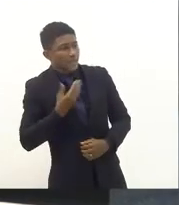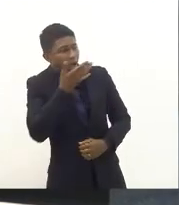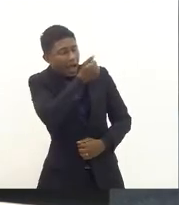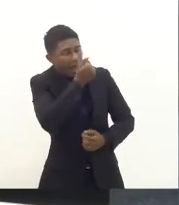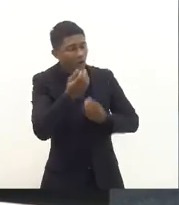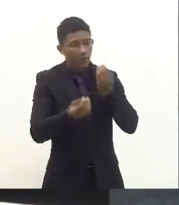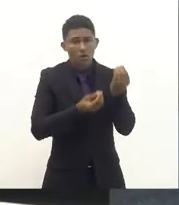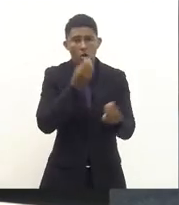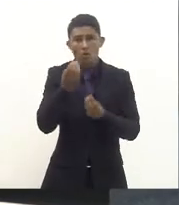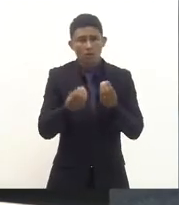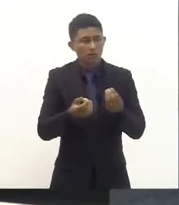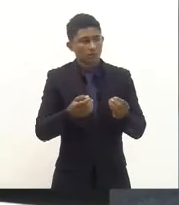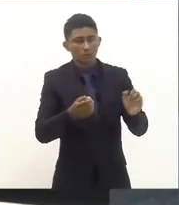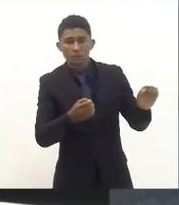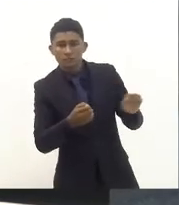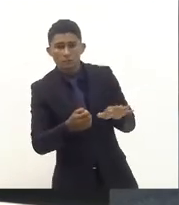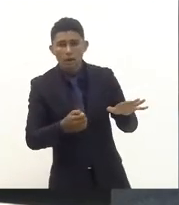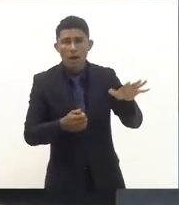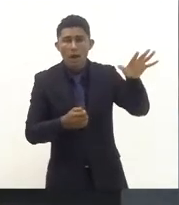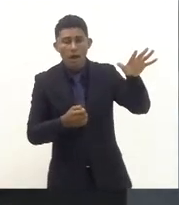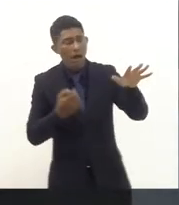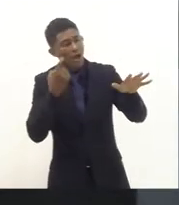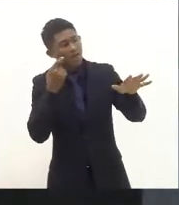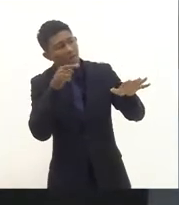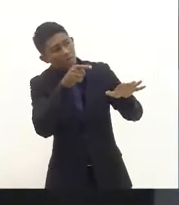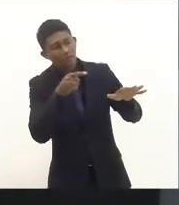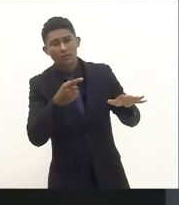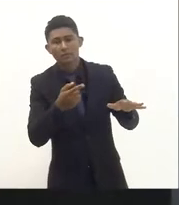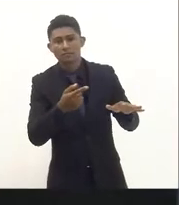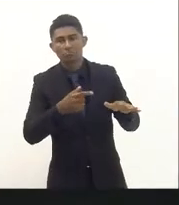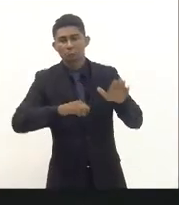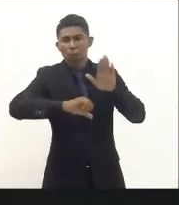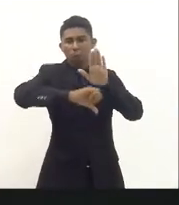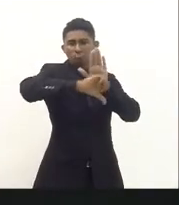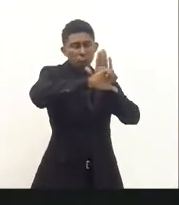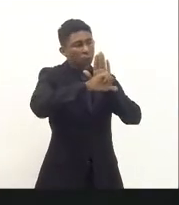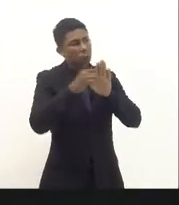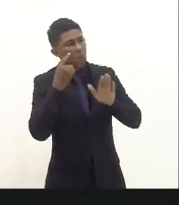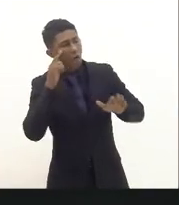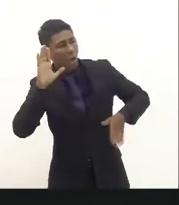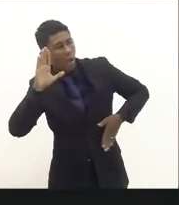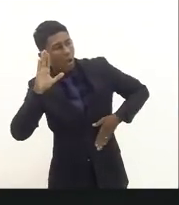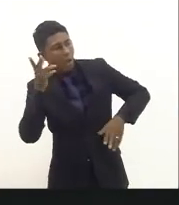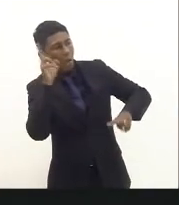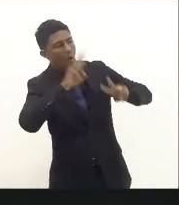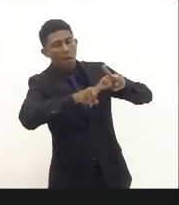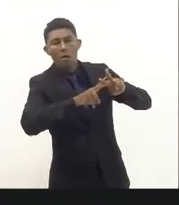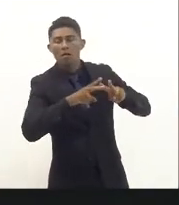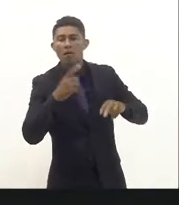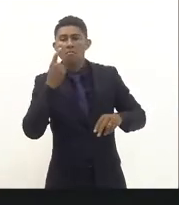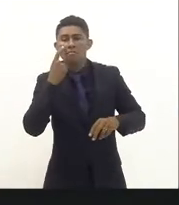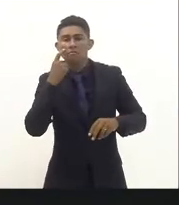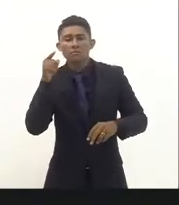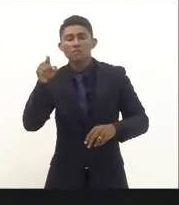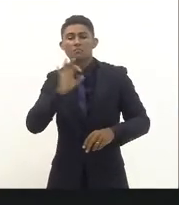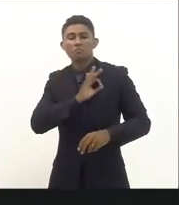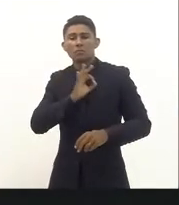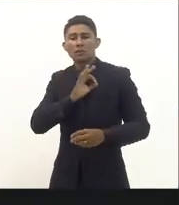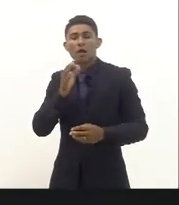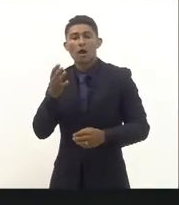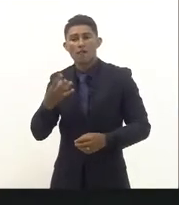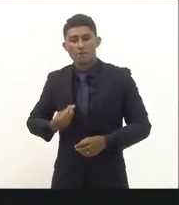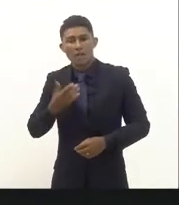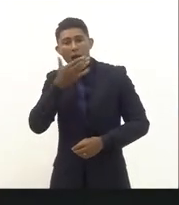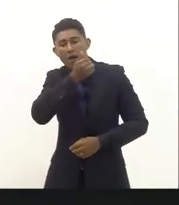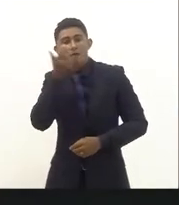está indo alguma comunidade para aprender algum meliante ou coisa desse tipo a única forma que o policial Tem de